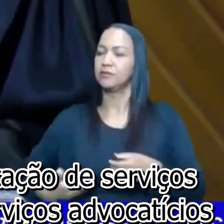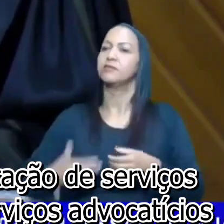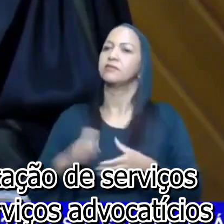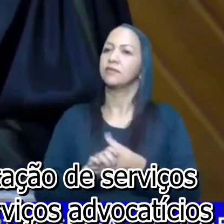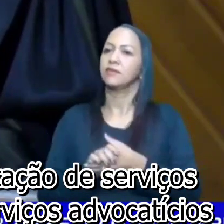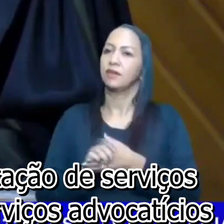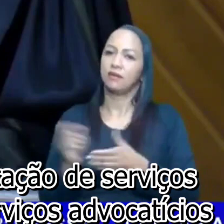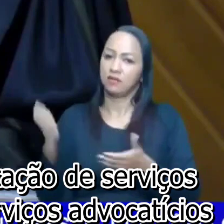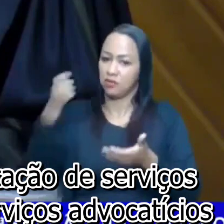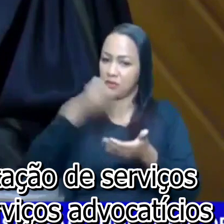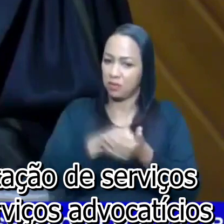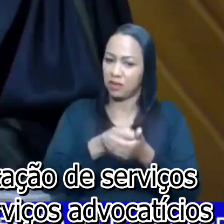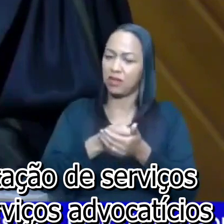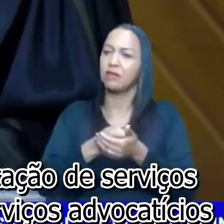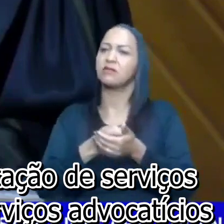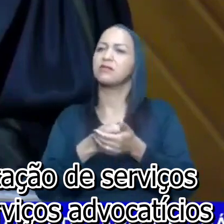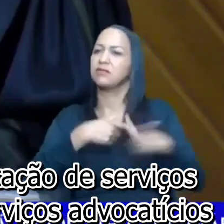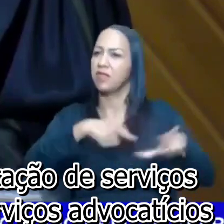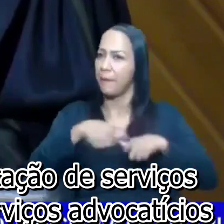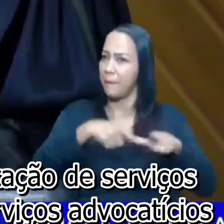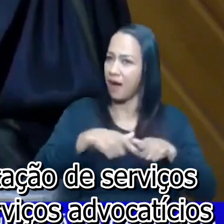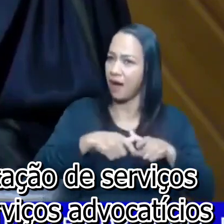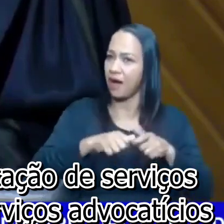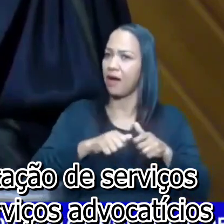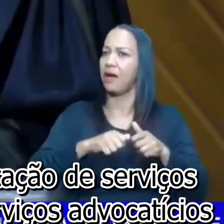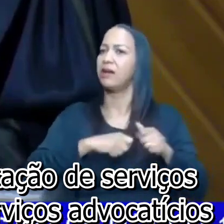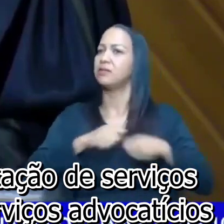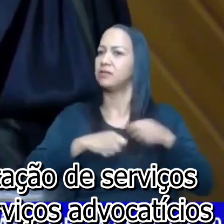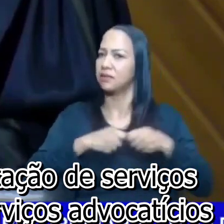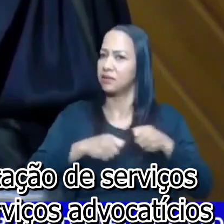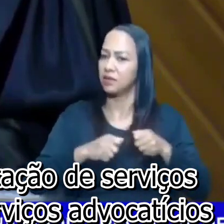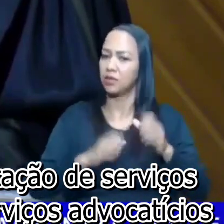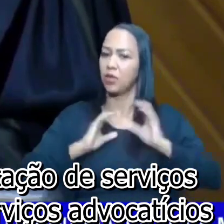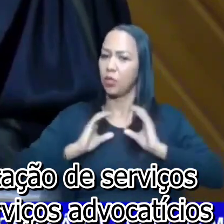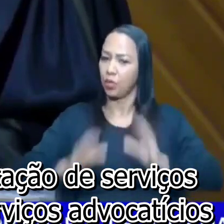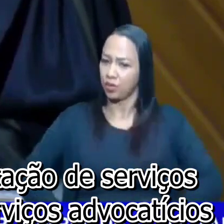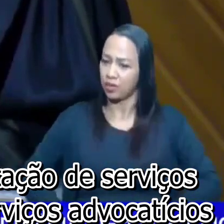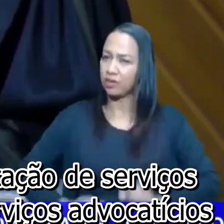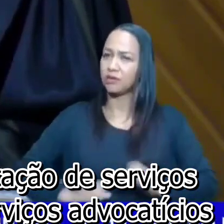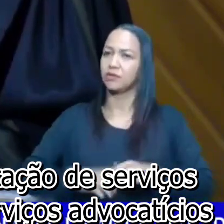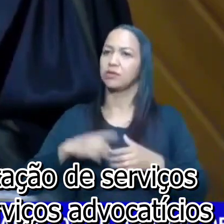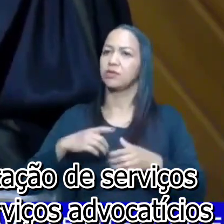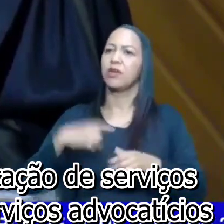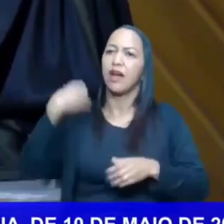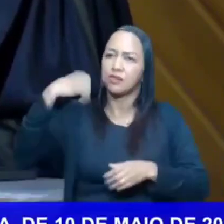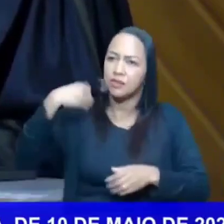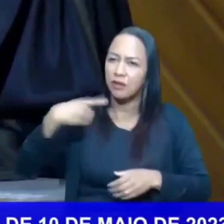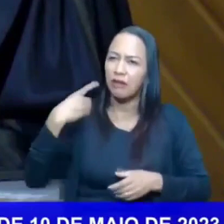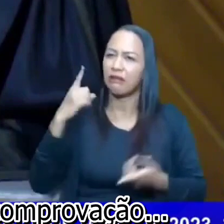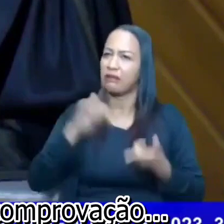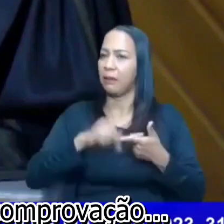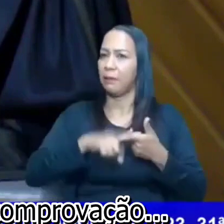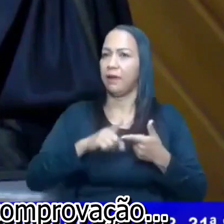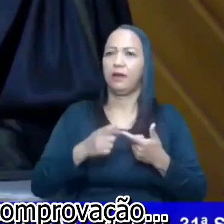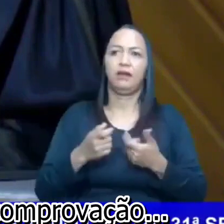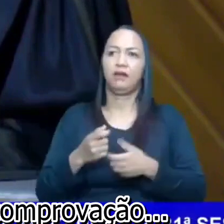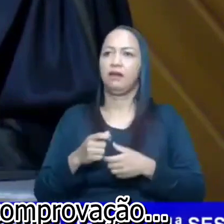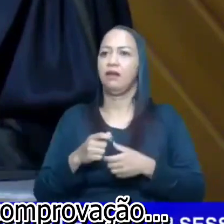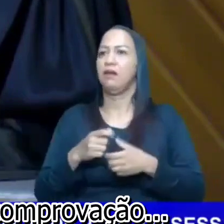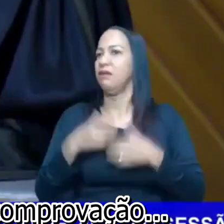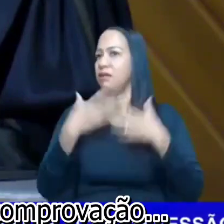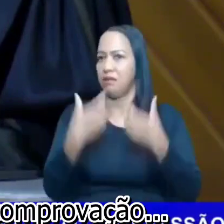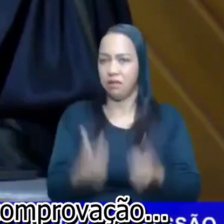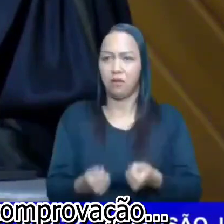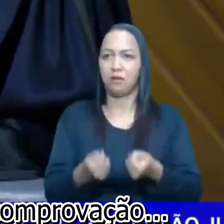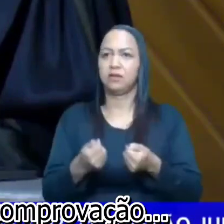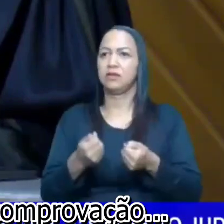relativas à contratação de serviços administrativos, de coordenadores de campanhas e serviços advocatícios são antieconômicos e não são